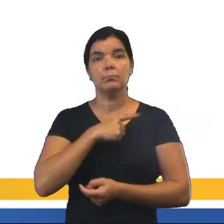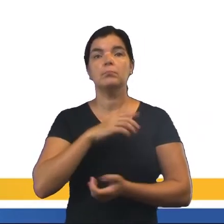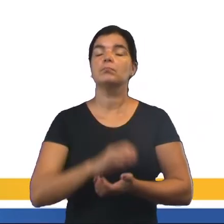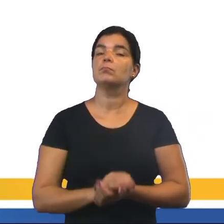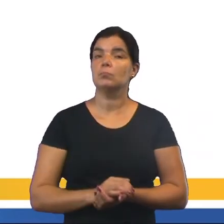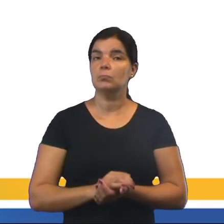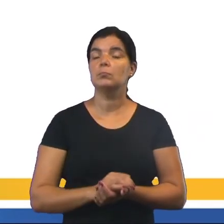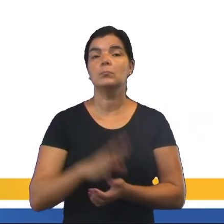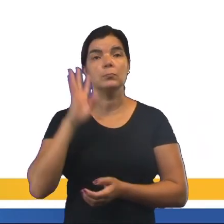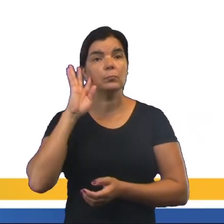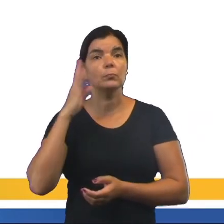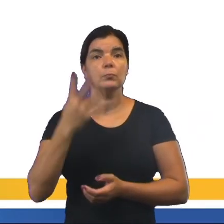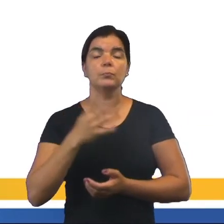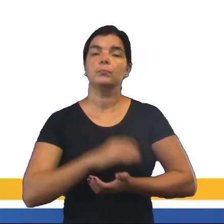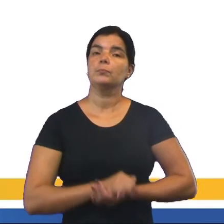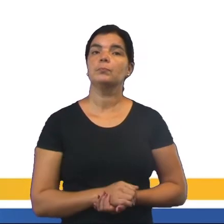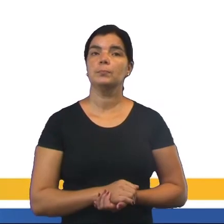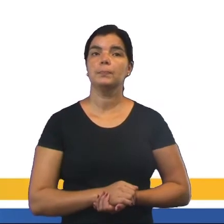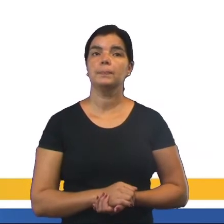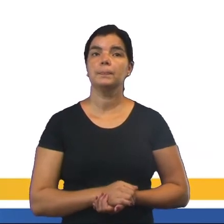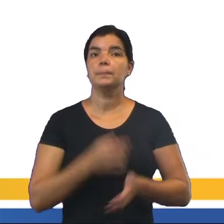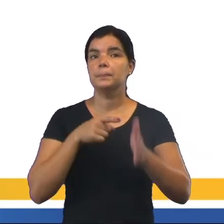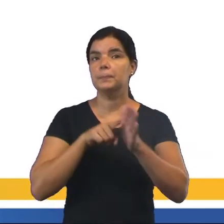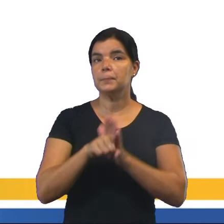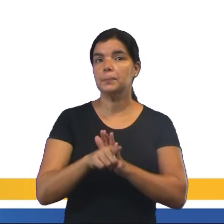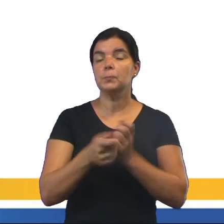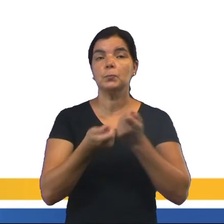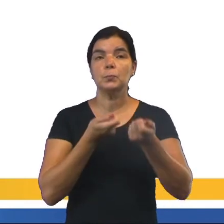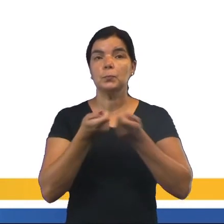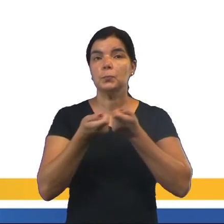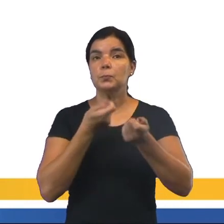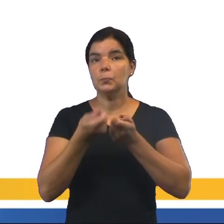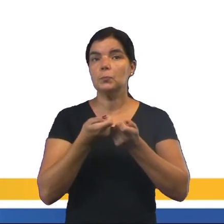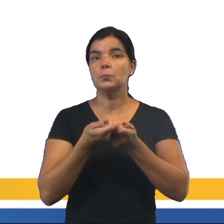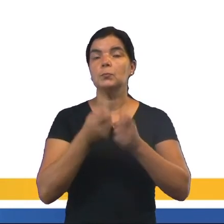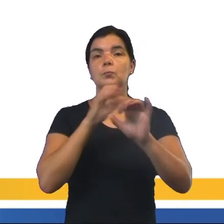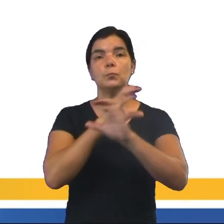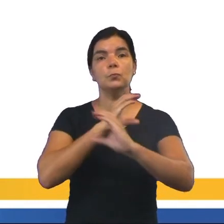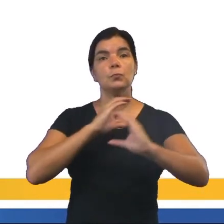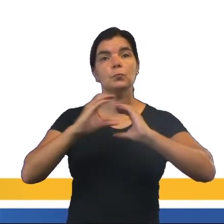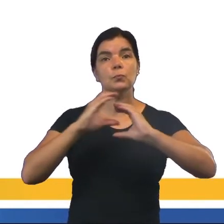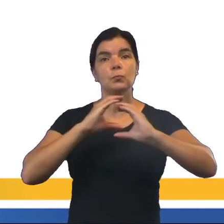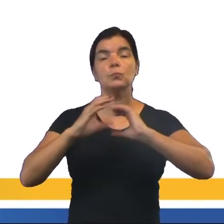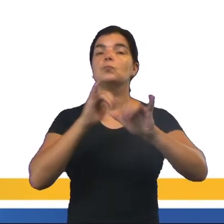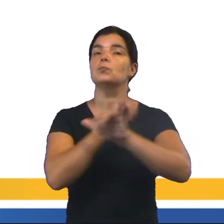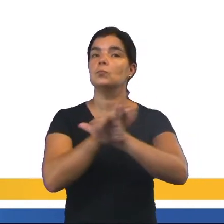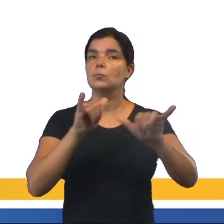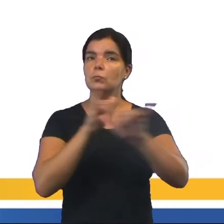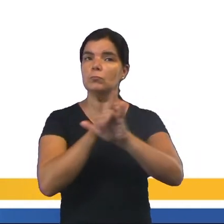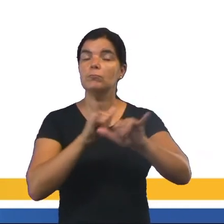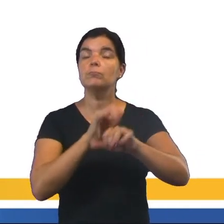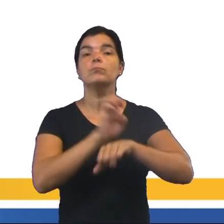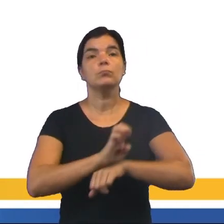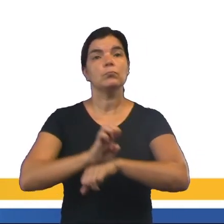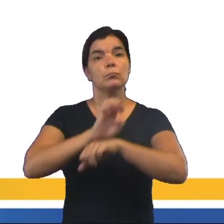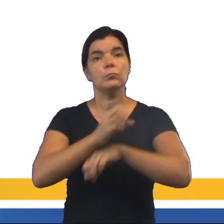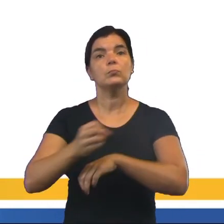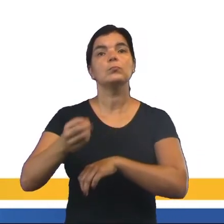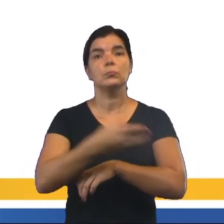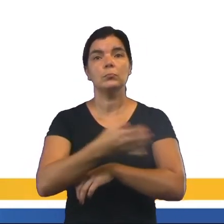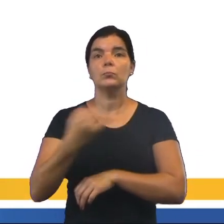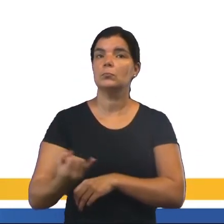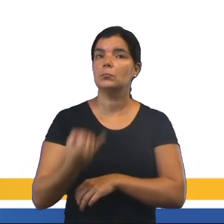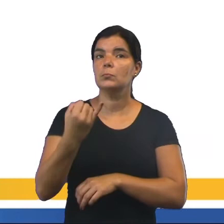determinado efeito. A pergunta diz assim: o controle sobre os meios de comunicação foi uma marca do Estado Novo,